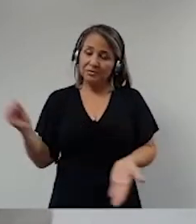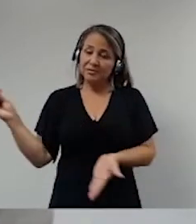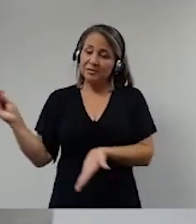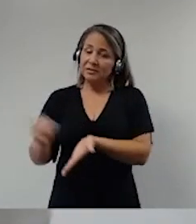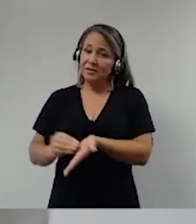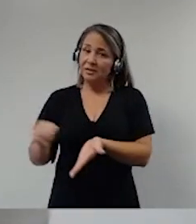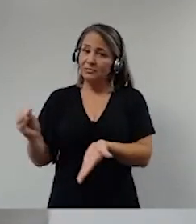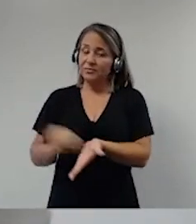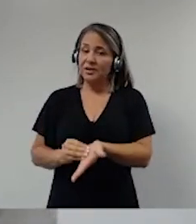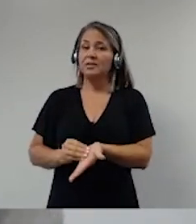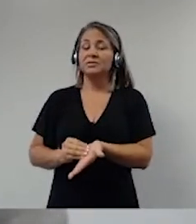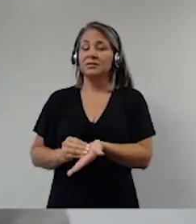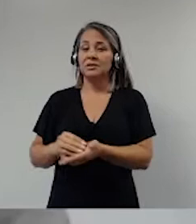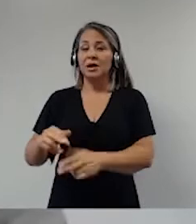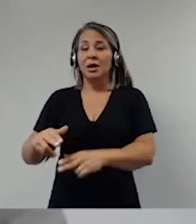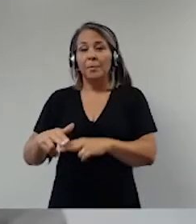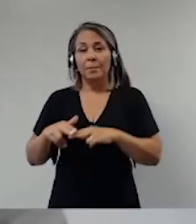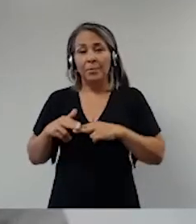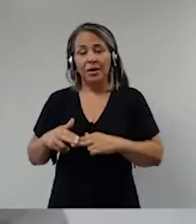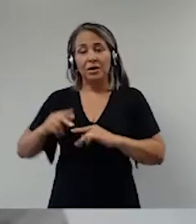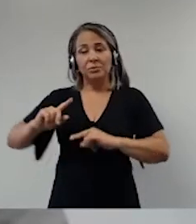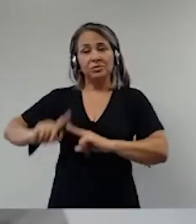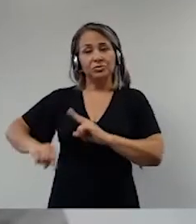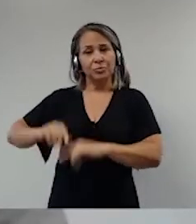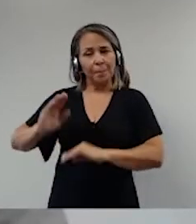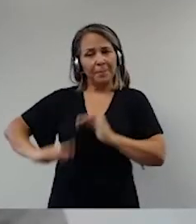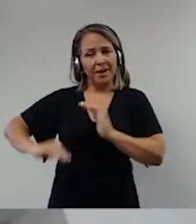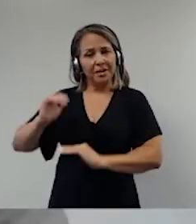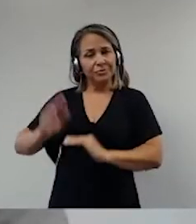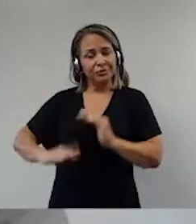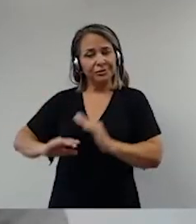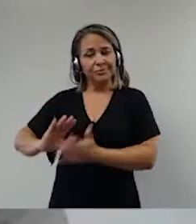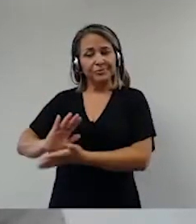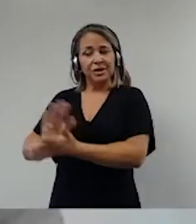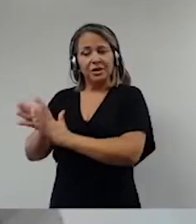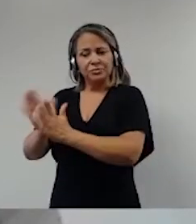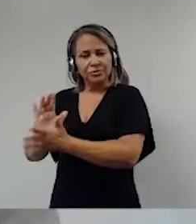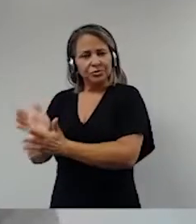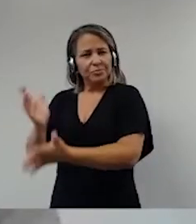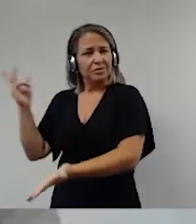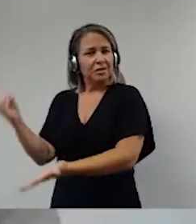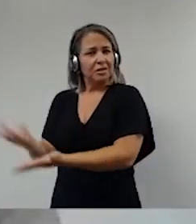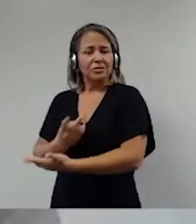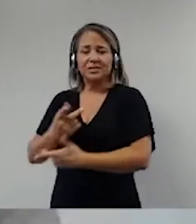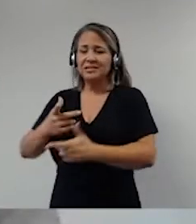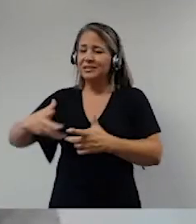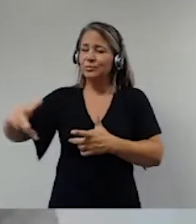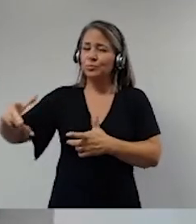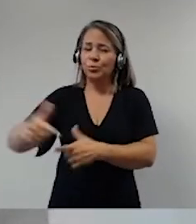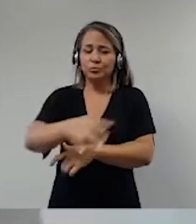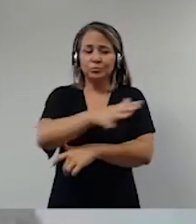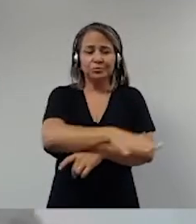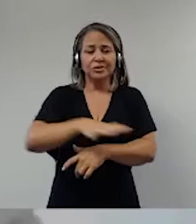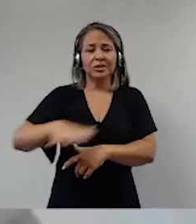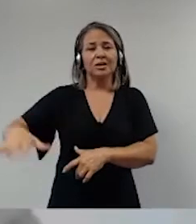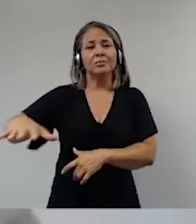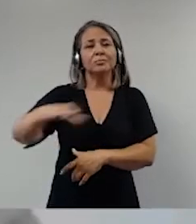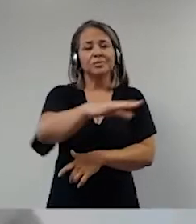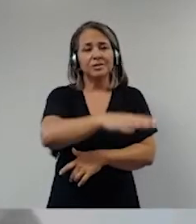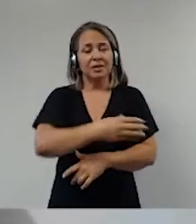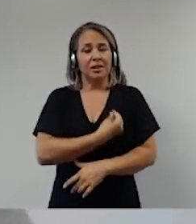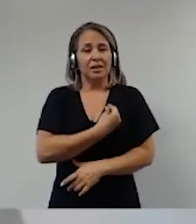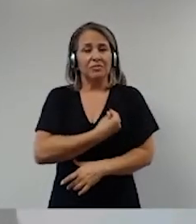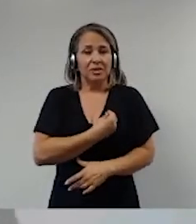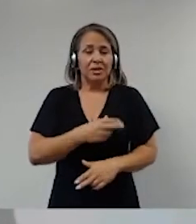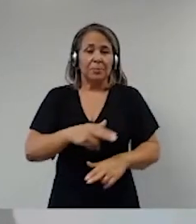ausência, em função de práticas discriminatórias presentes em todos os campos da vida, em função